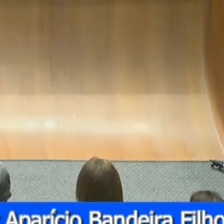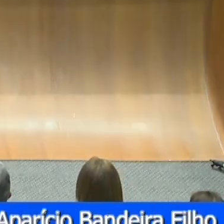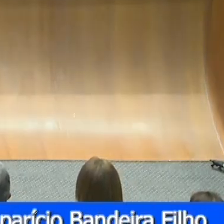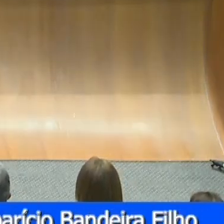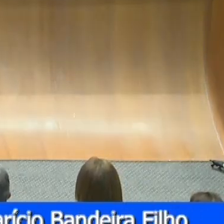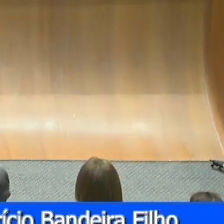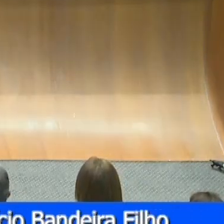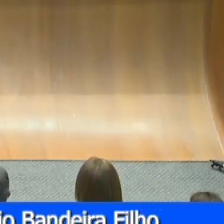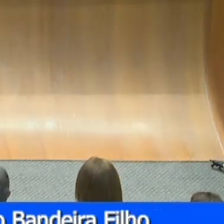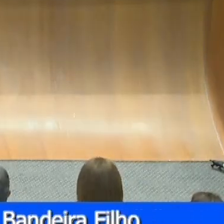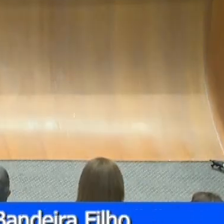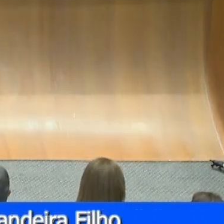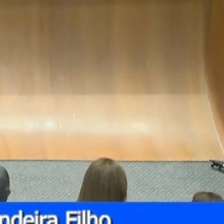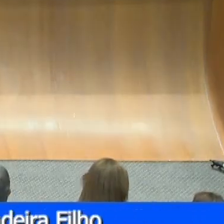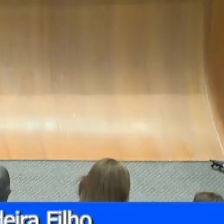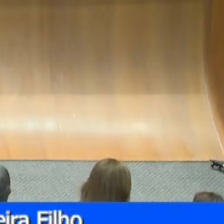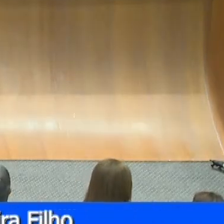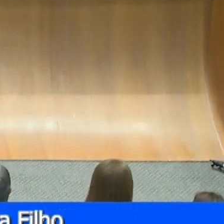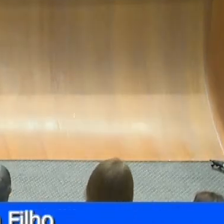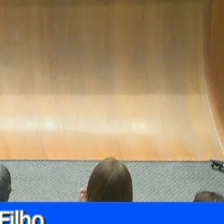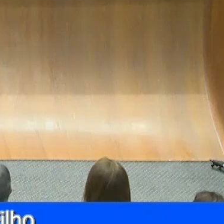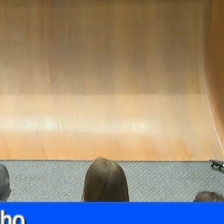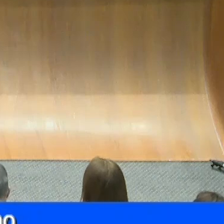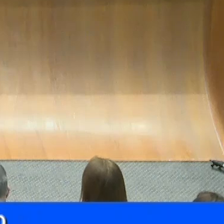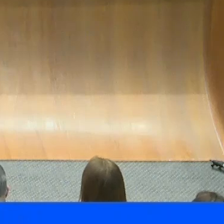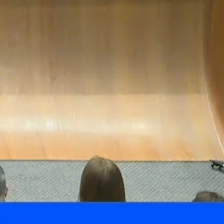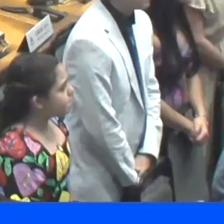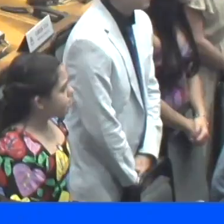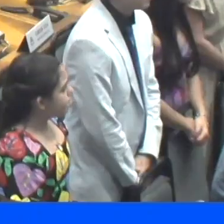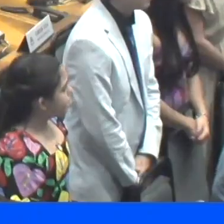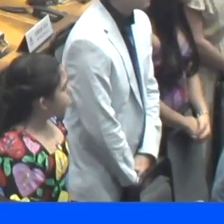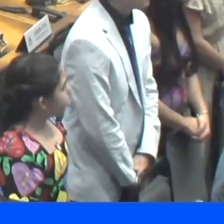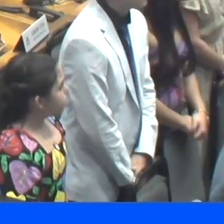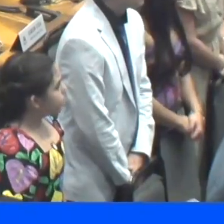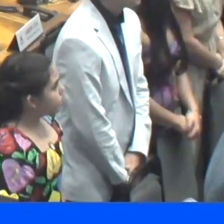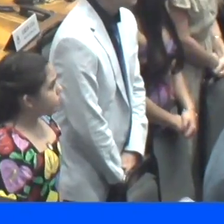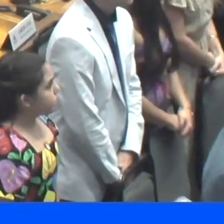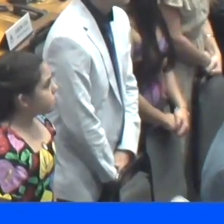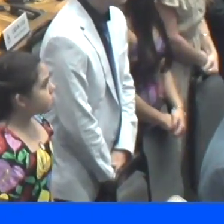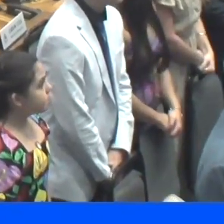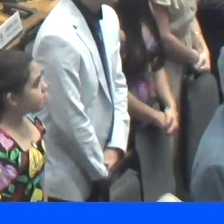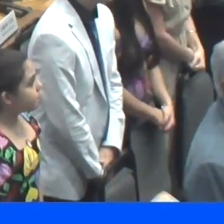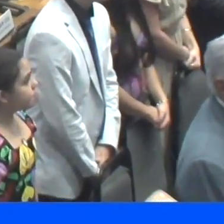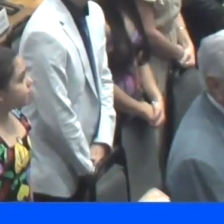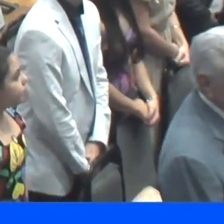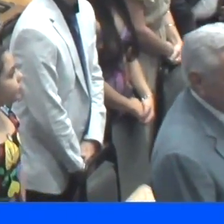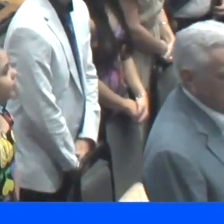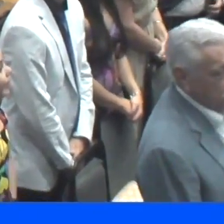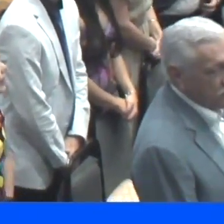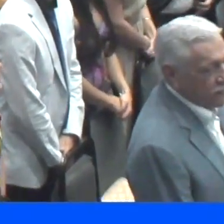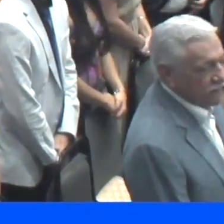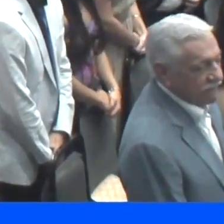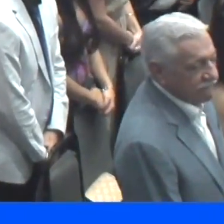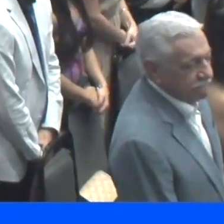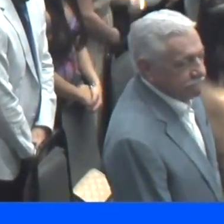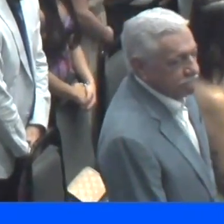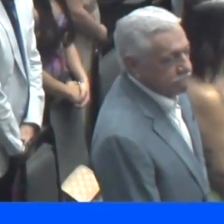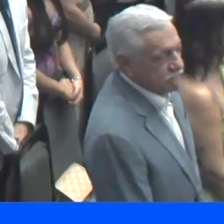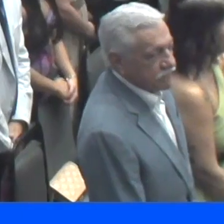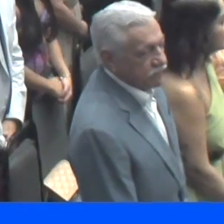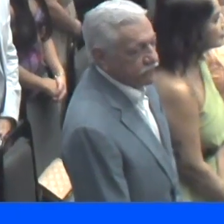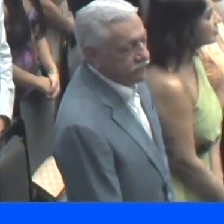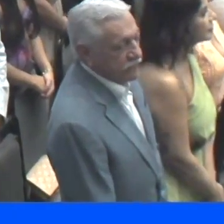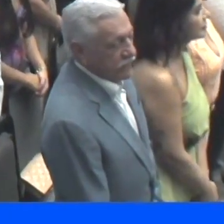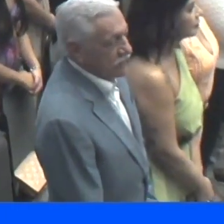seculares, ouvi-se um dia no espaço azul vibrando o troar das bombardas,